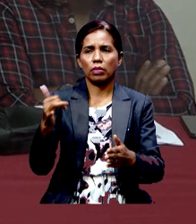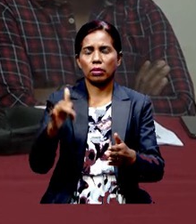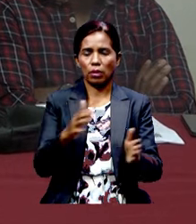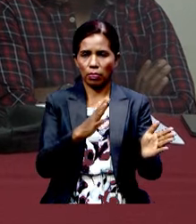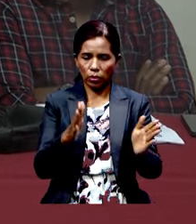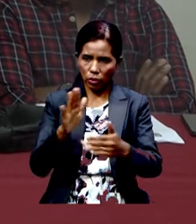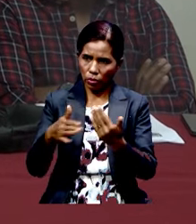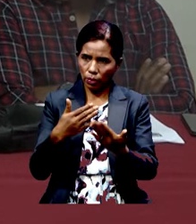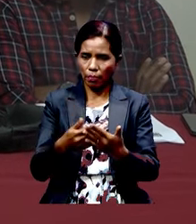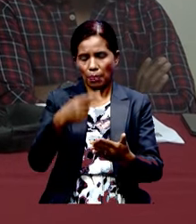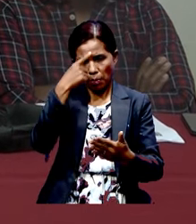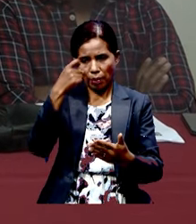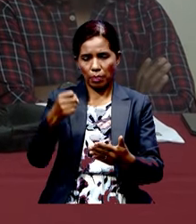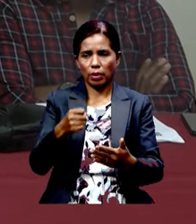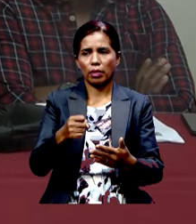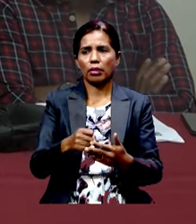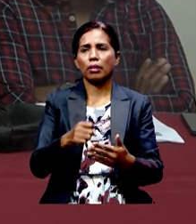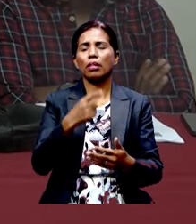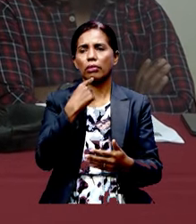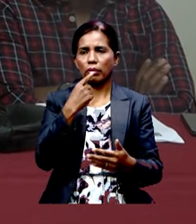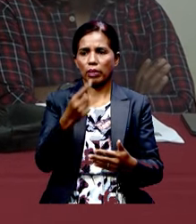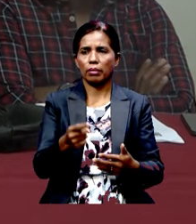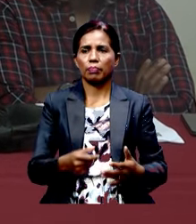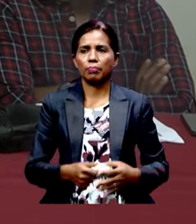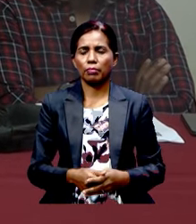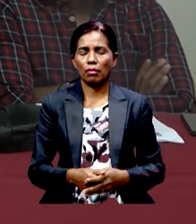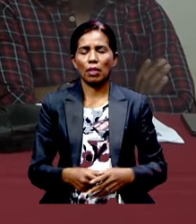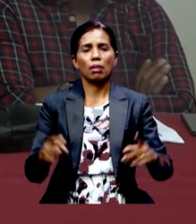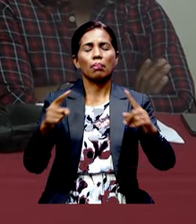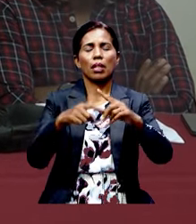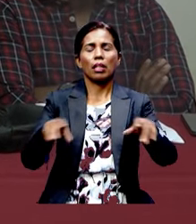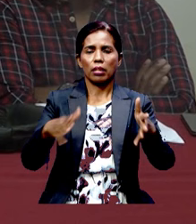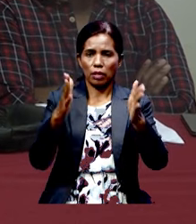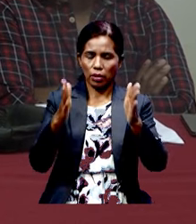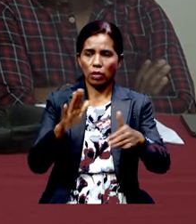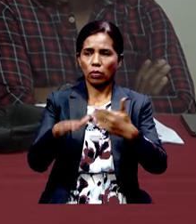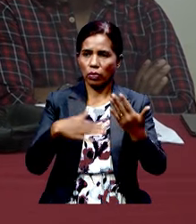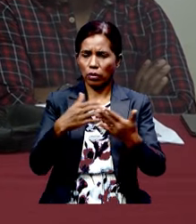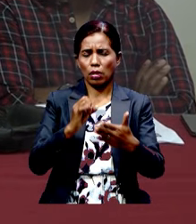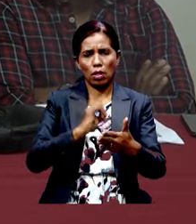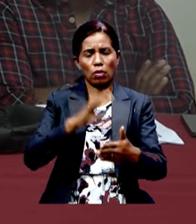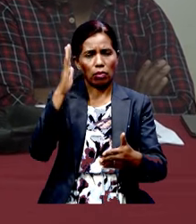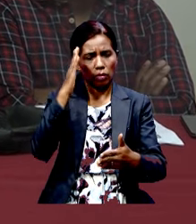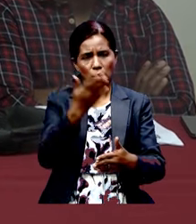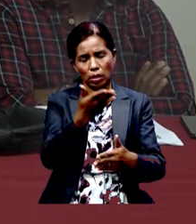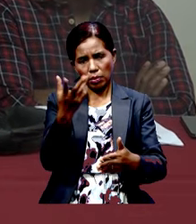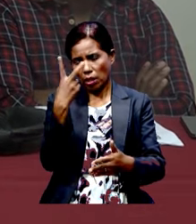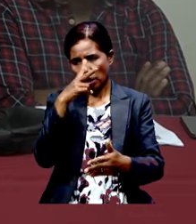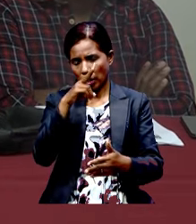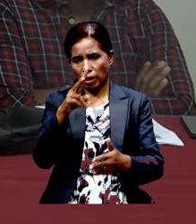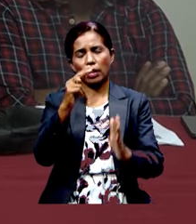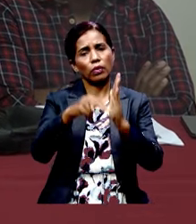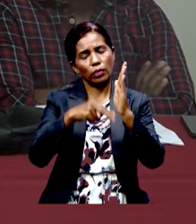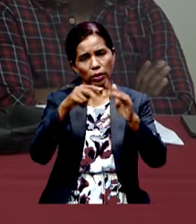sira tambe ne atu dihendet kata ba malu prisioneiro sira haono se imi acompanha karek notisia